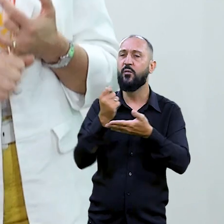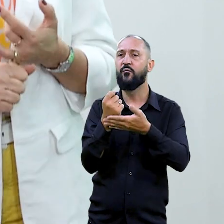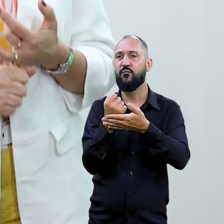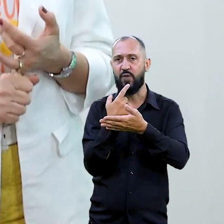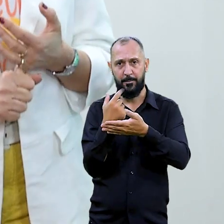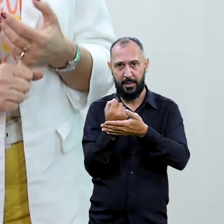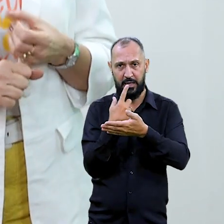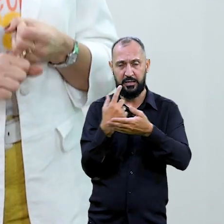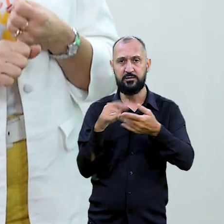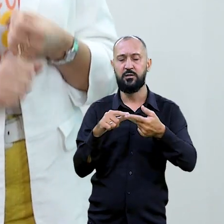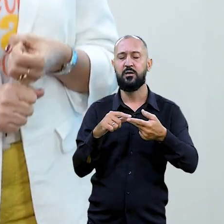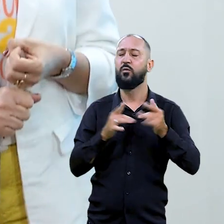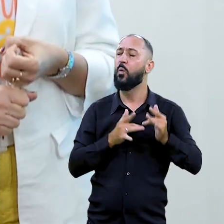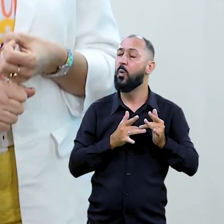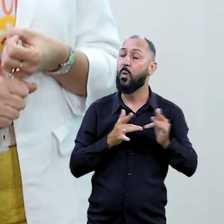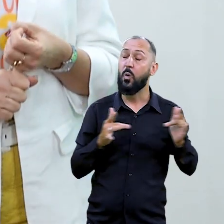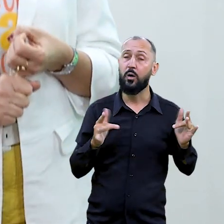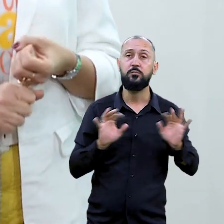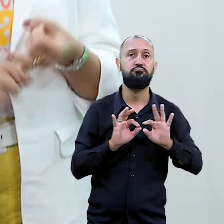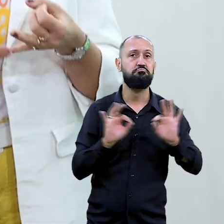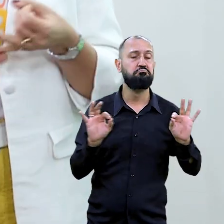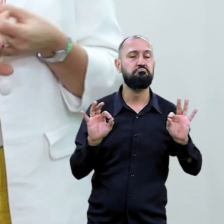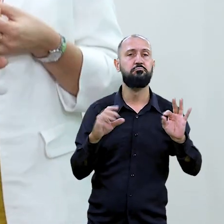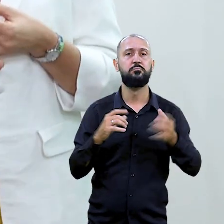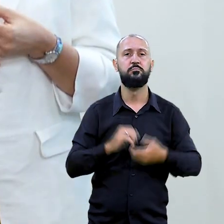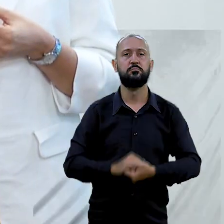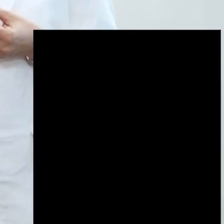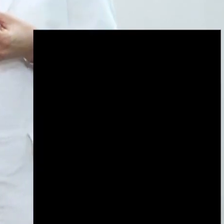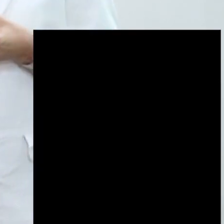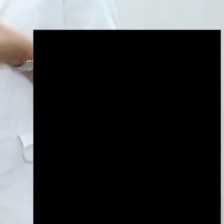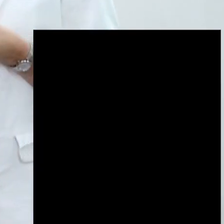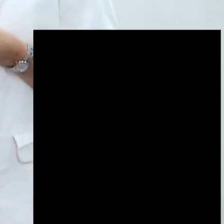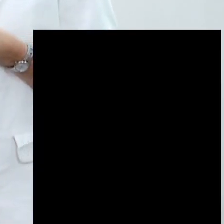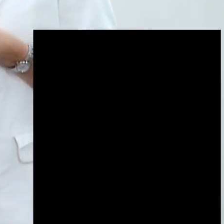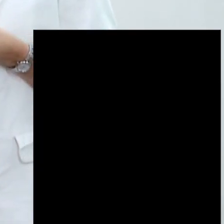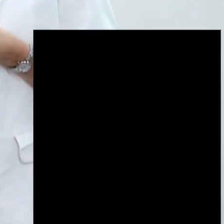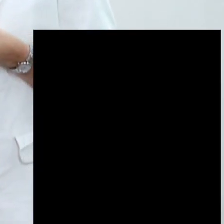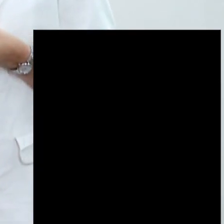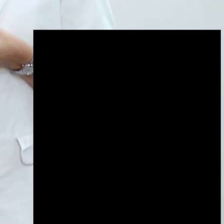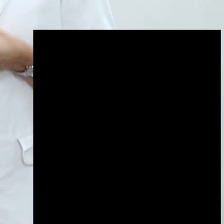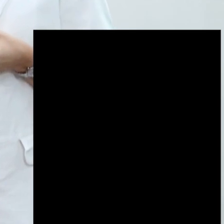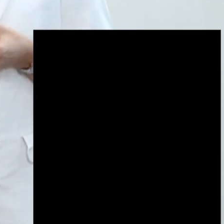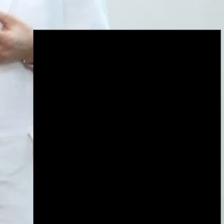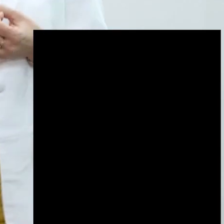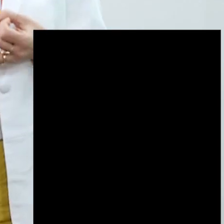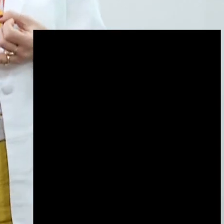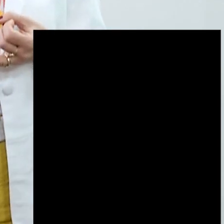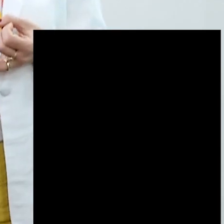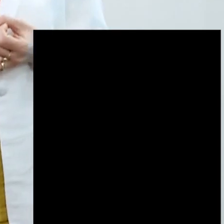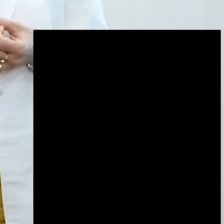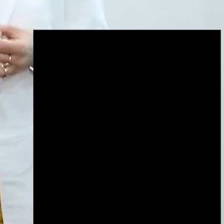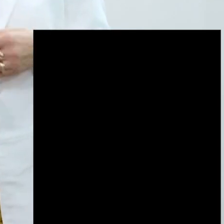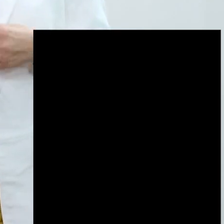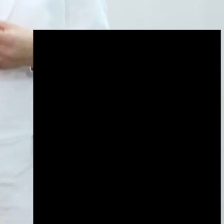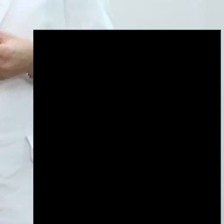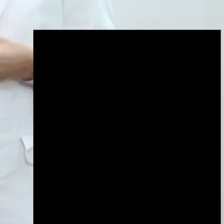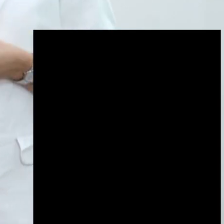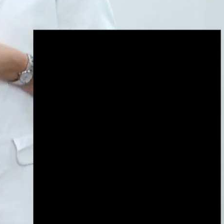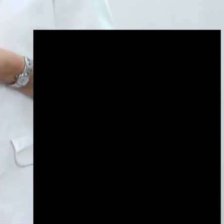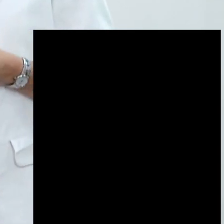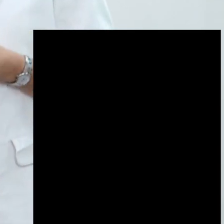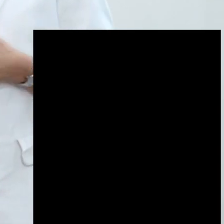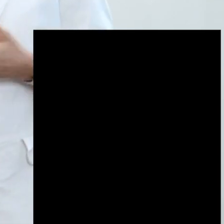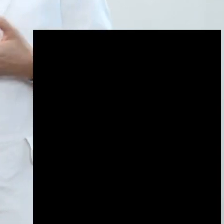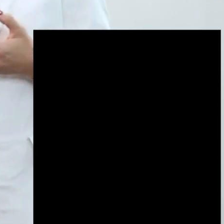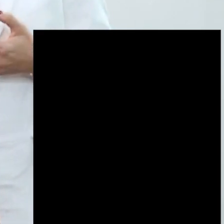é a Noreg, que é dos cartórios aqui do todo o Estado. Agora o Conselho de Farmácia também, que foi ótimo,